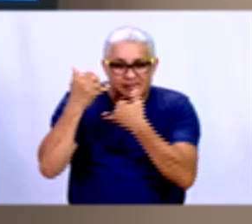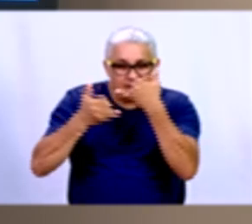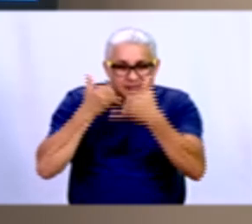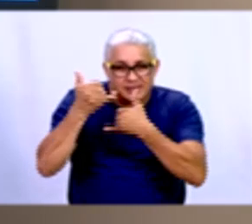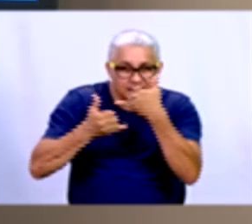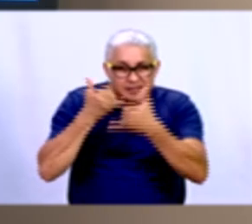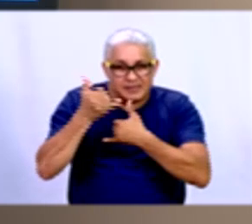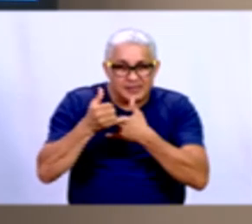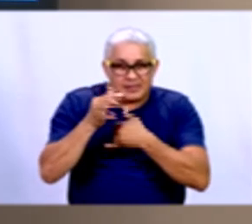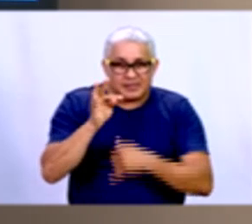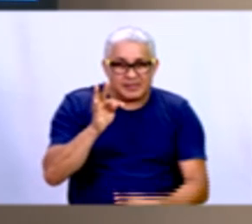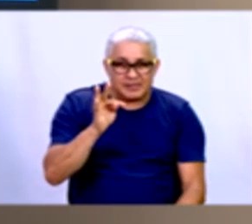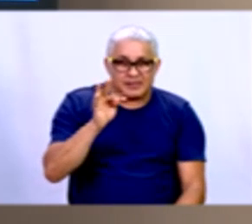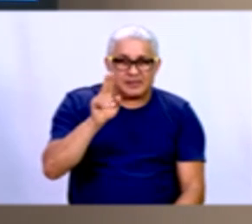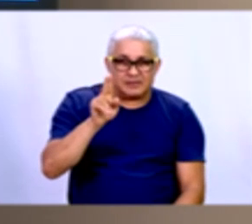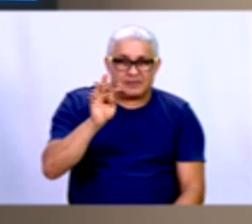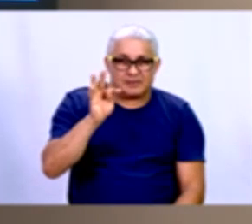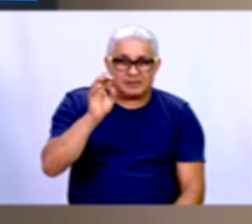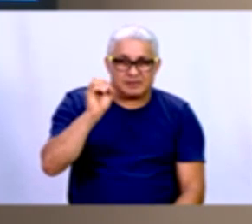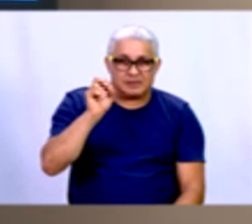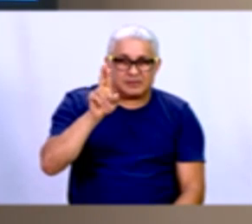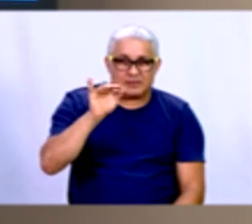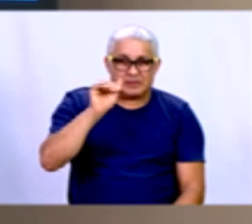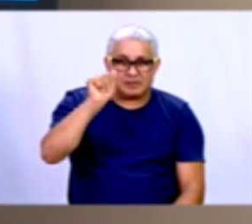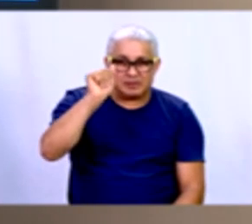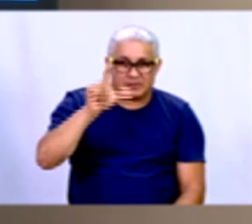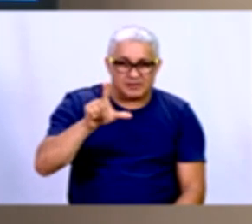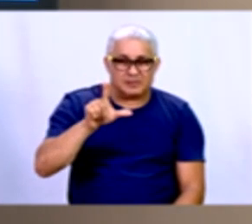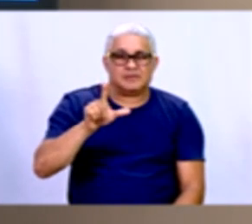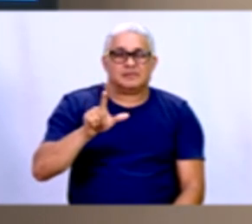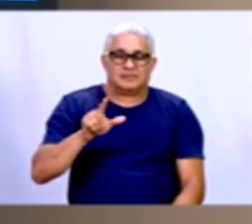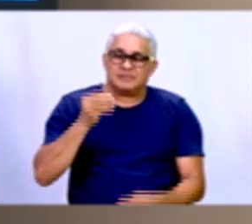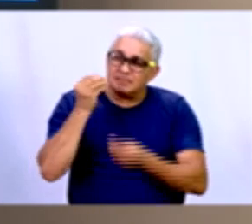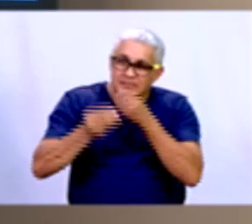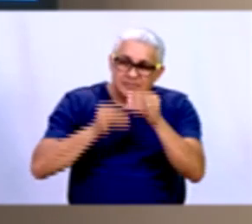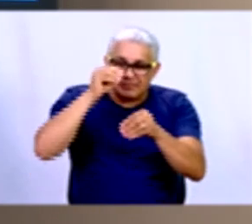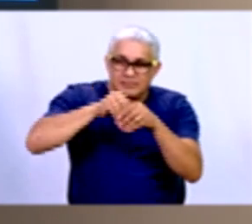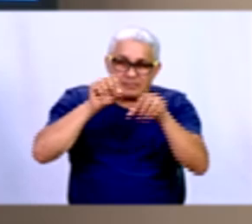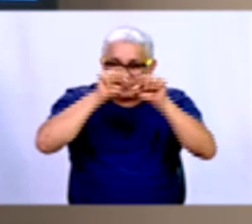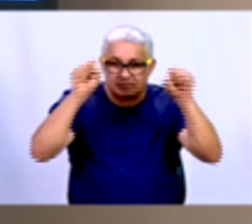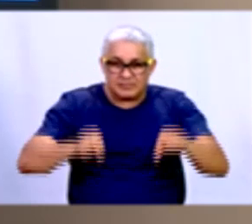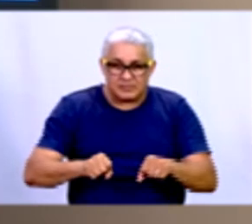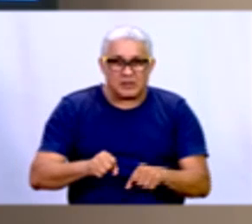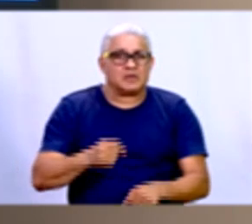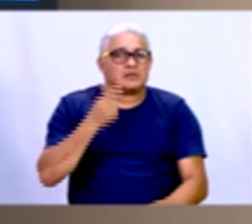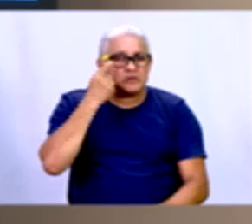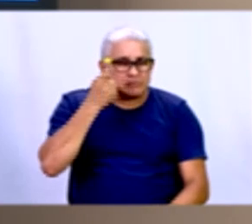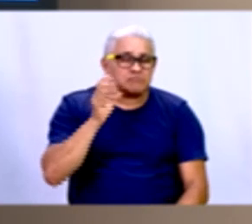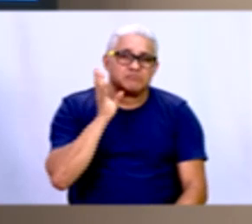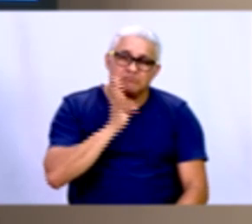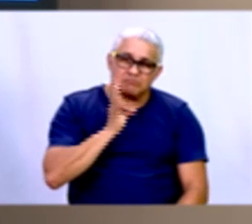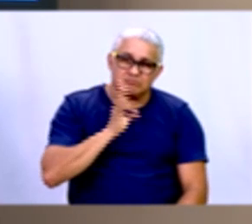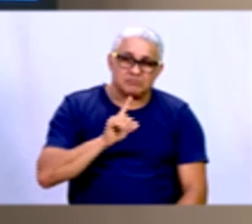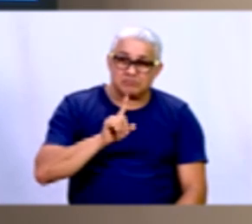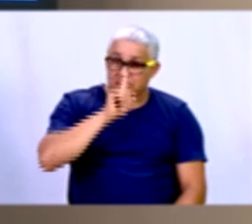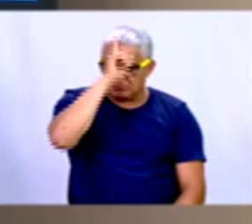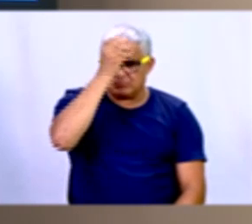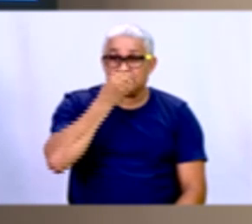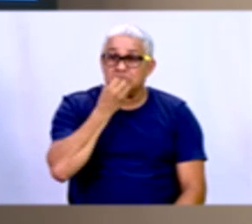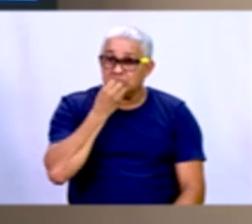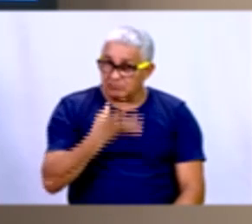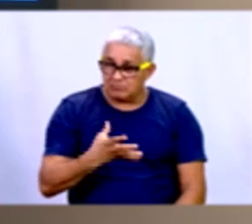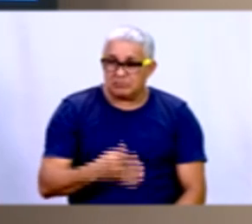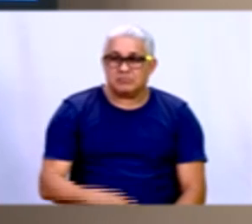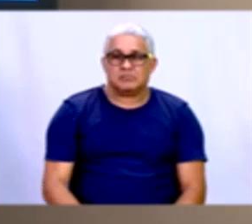dá um tutorial de como que funciona aquele sistema. Eu acho isso muito interessante e acho que essa ideia é